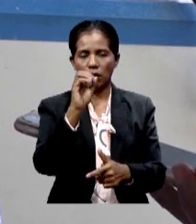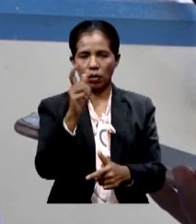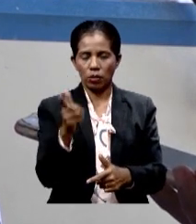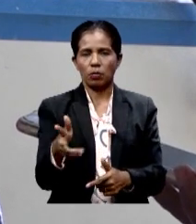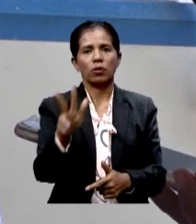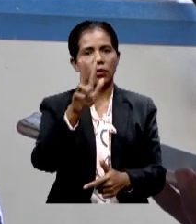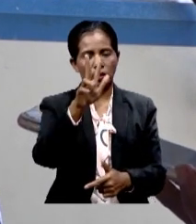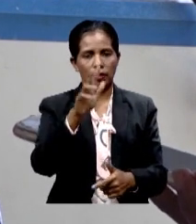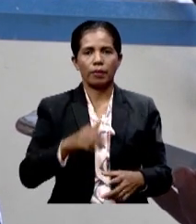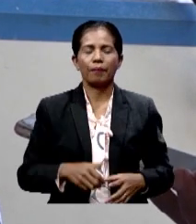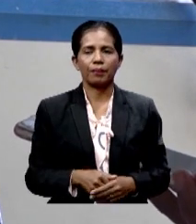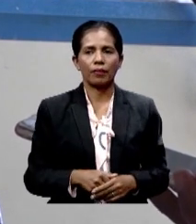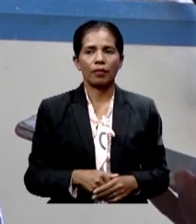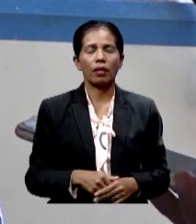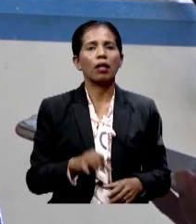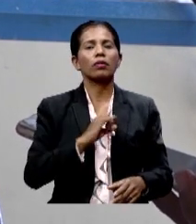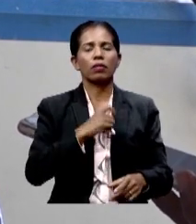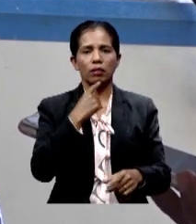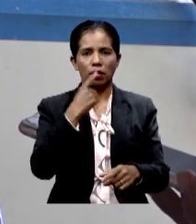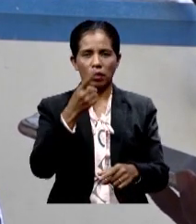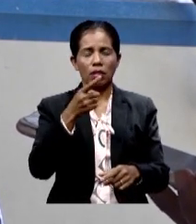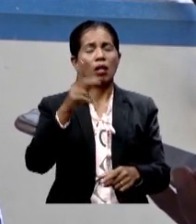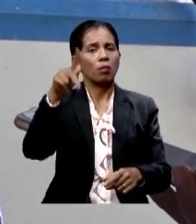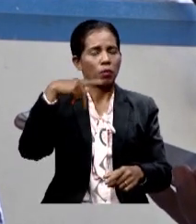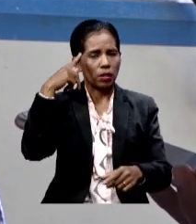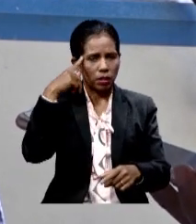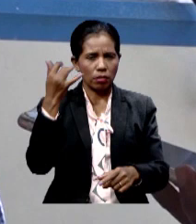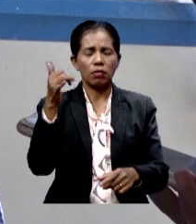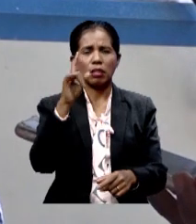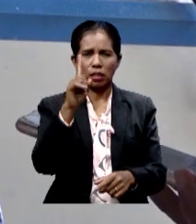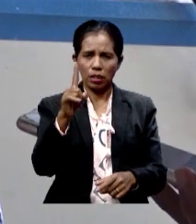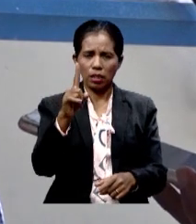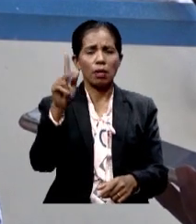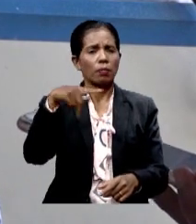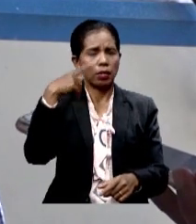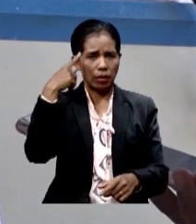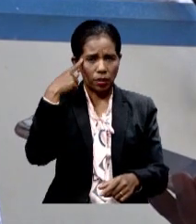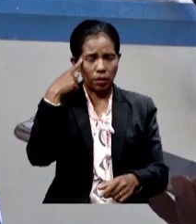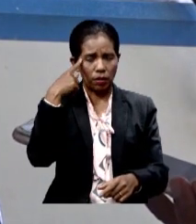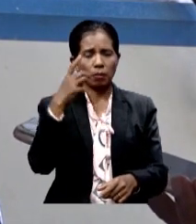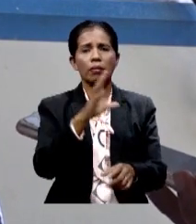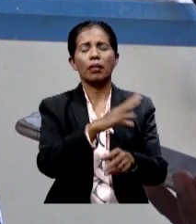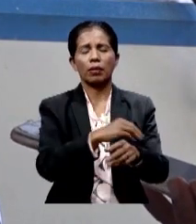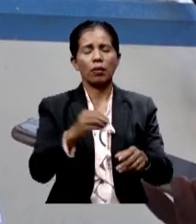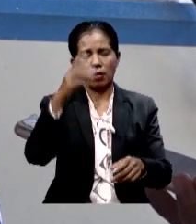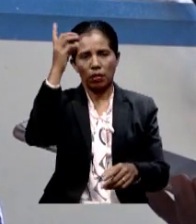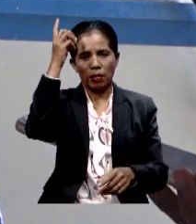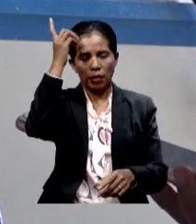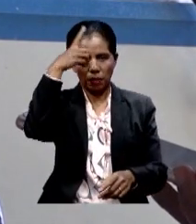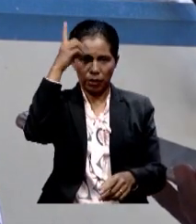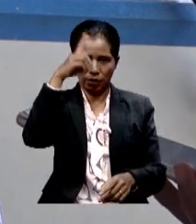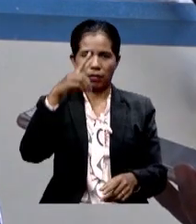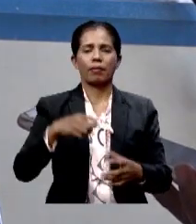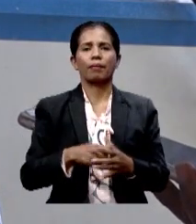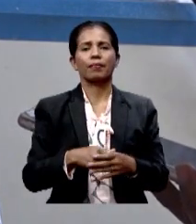2023 Nian. Né, ato político e da nevema ka beledehan político e diplomático. Diplomático, né,